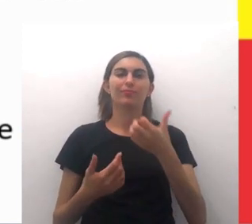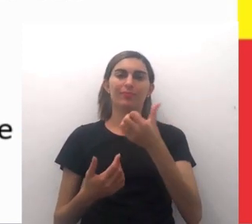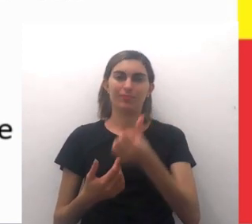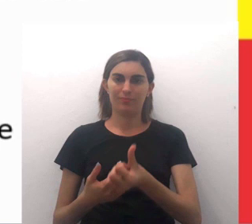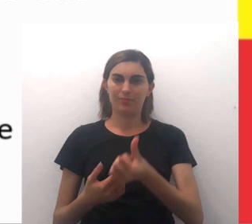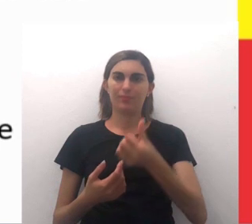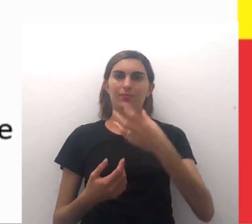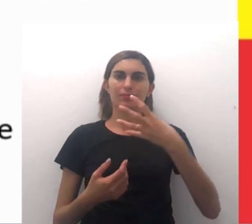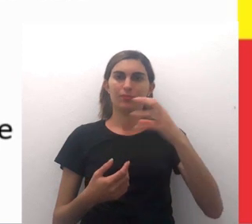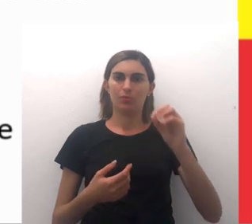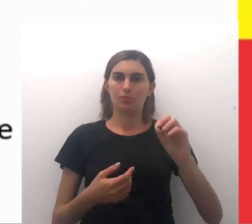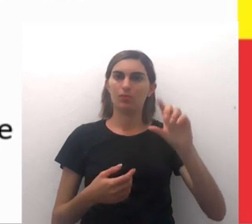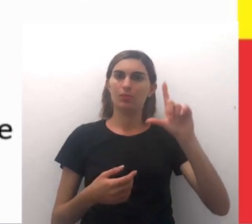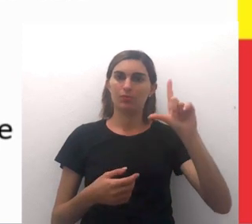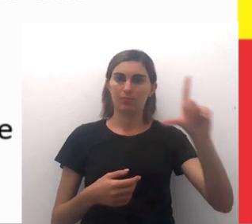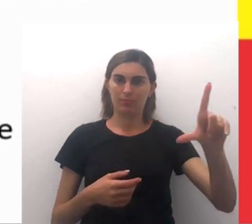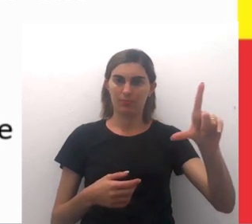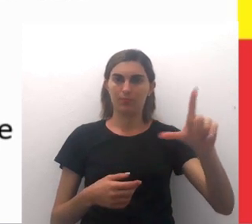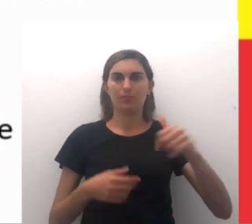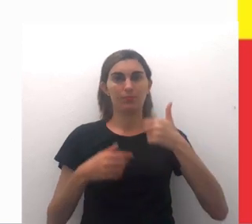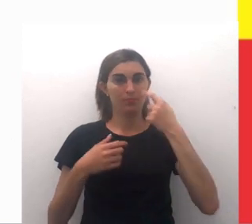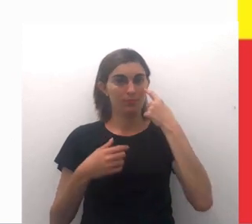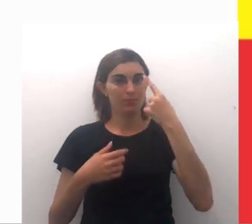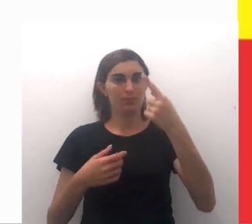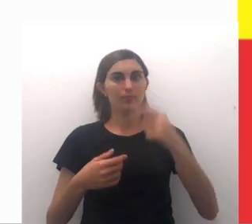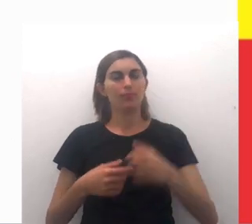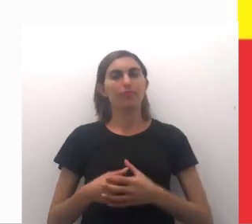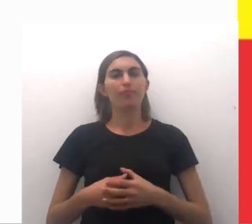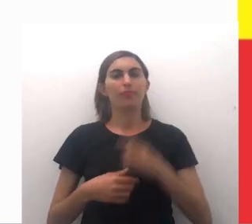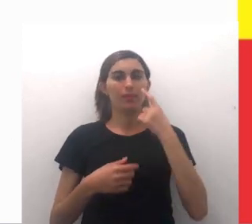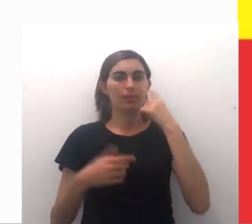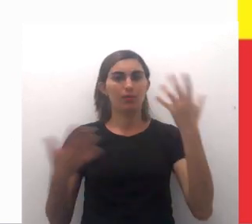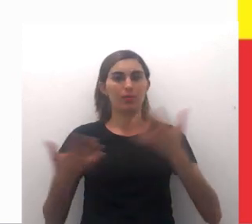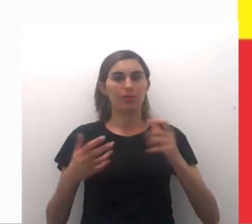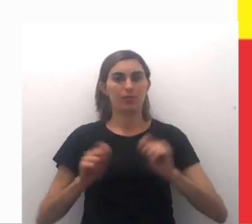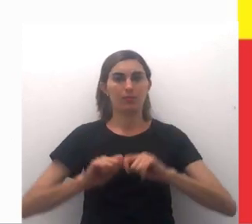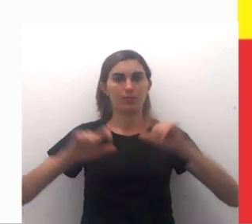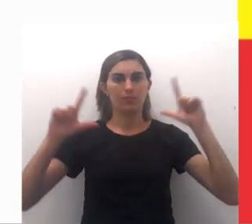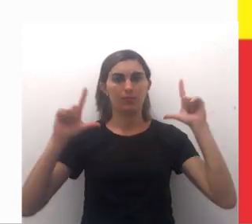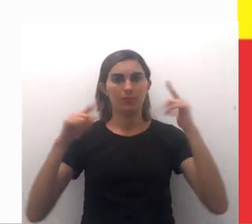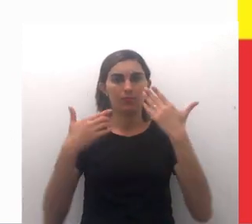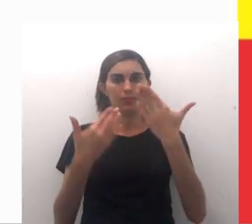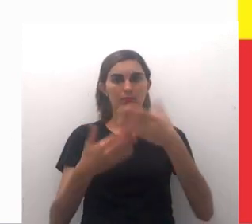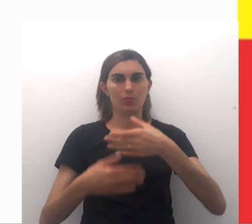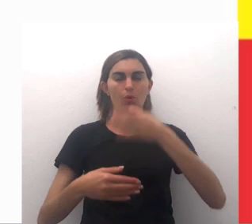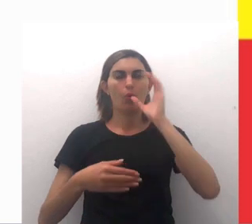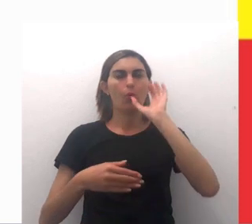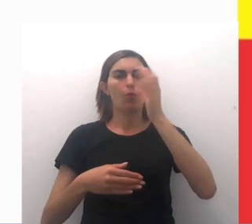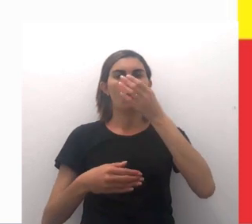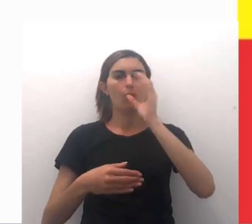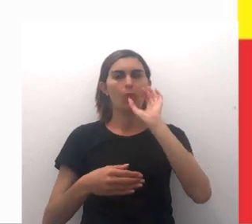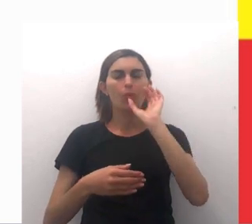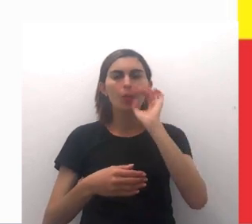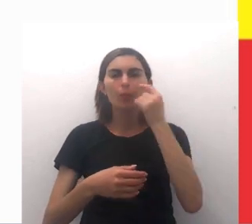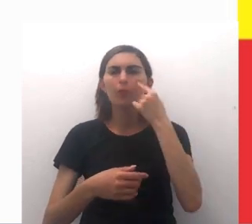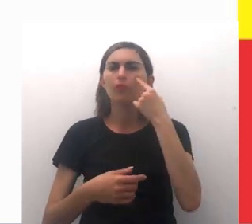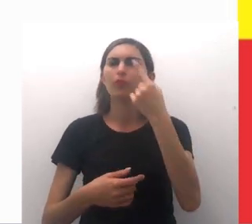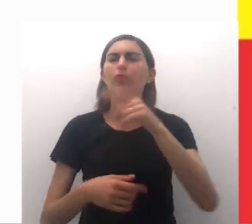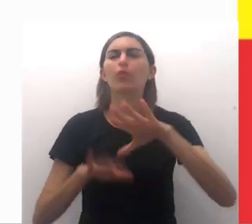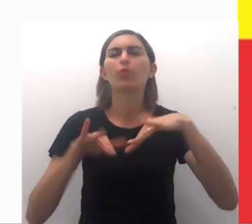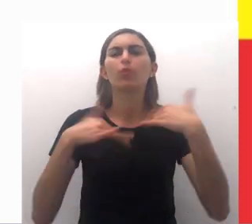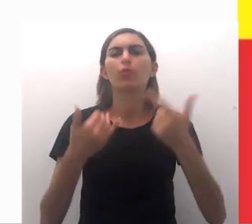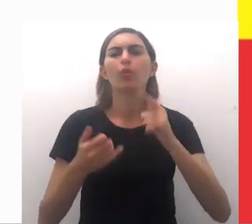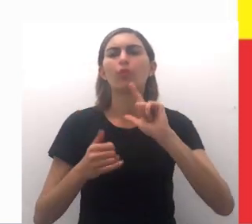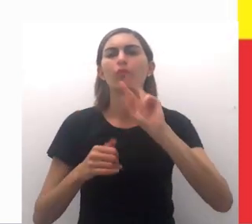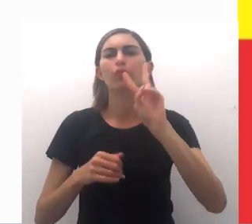aí, 640 litros. Beleza? Então, veja agora na tela de vocês este copo. Qual